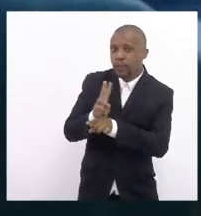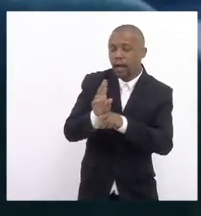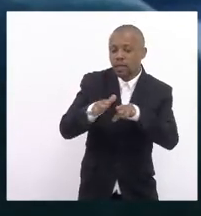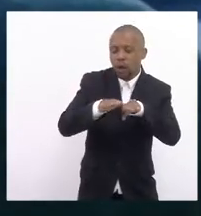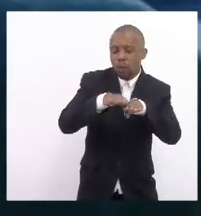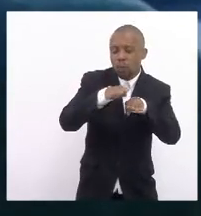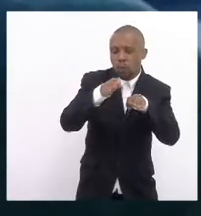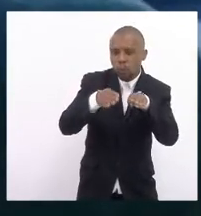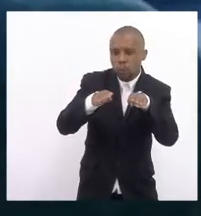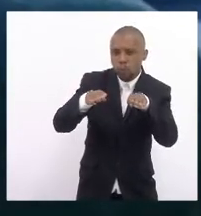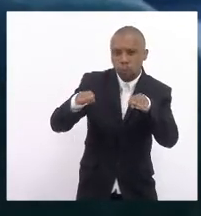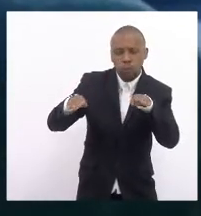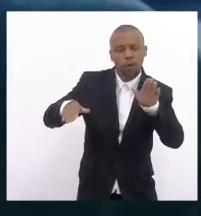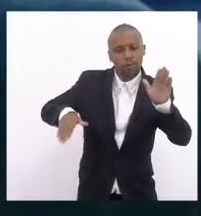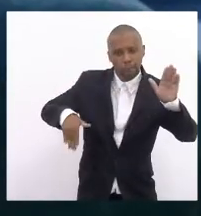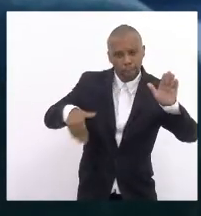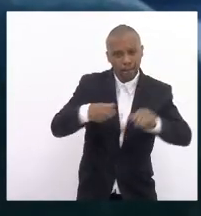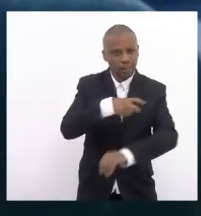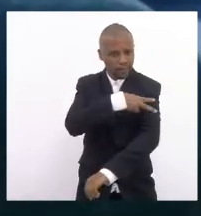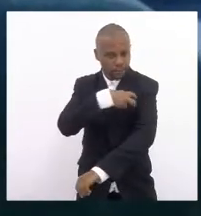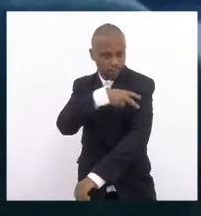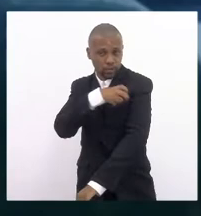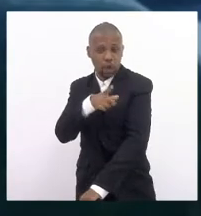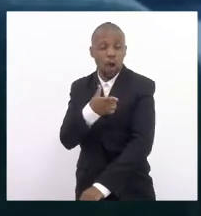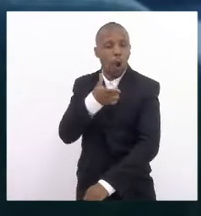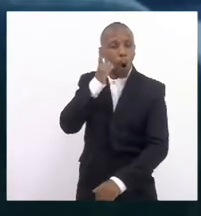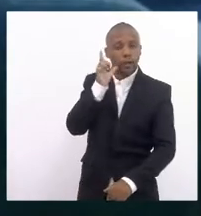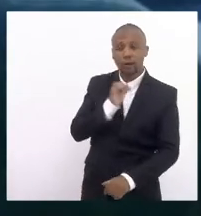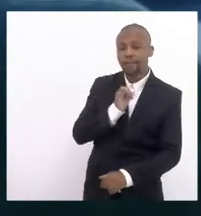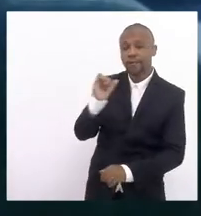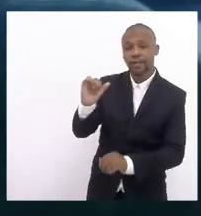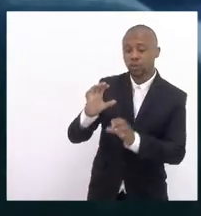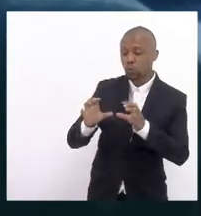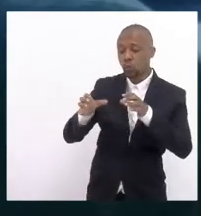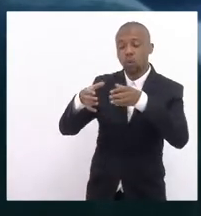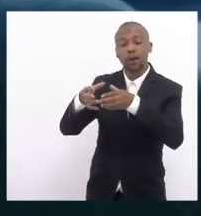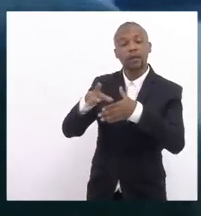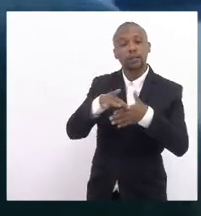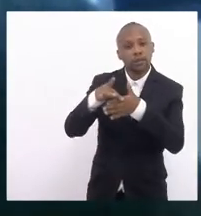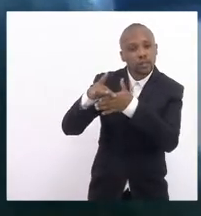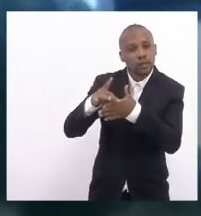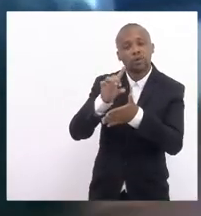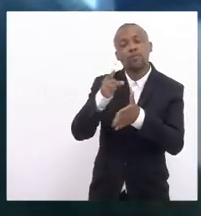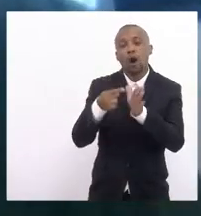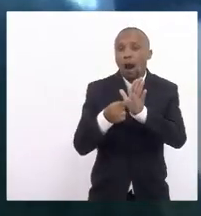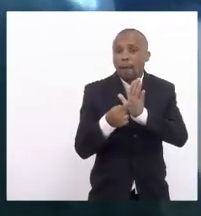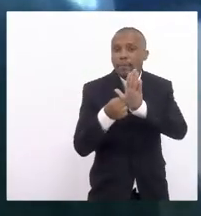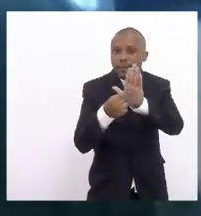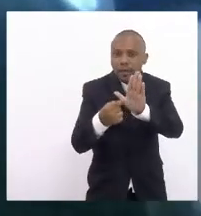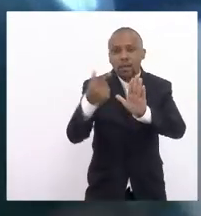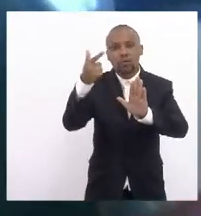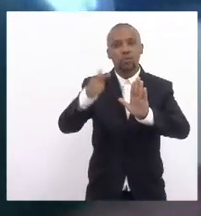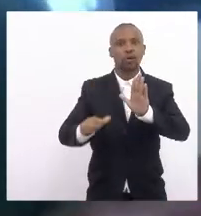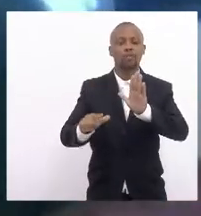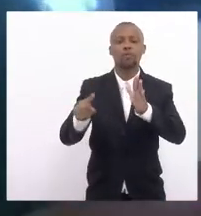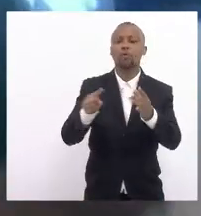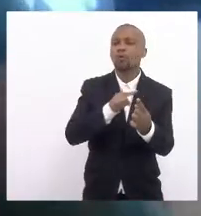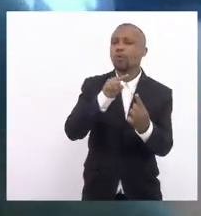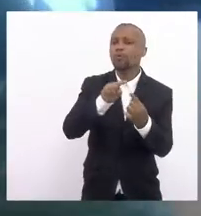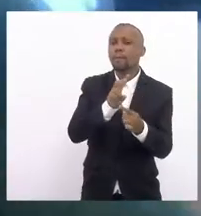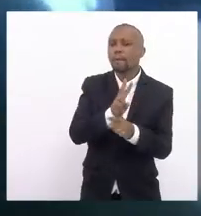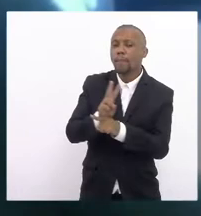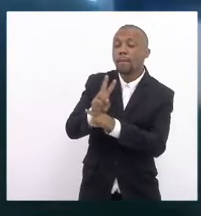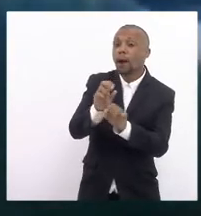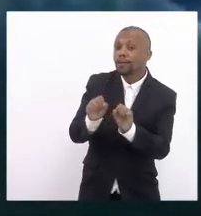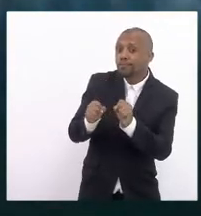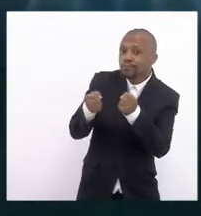avisei ontem no Colégio de Líderes que eu vou reapresentá-lo de forma a proteger as dunas, mas